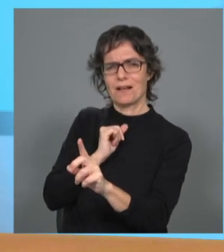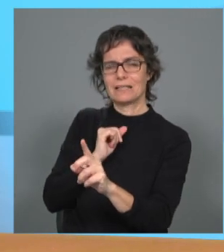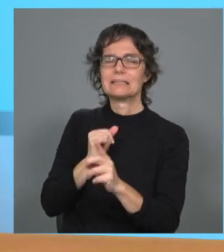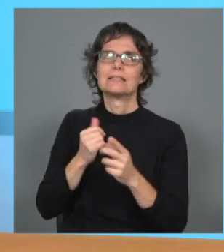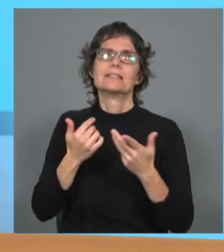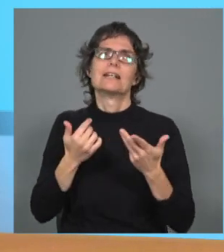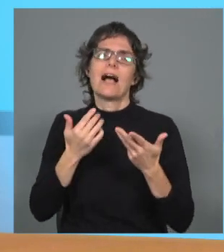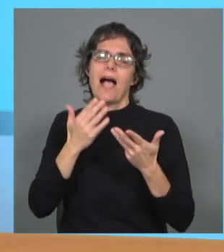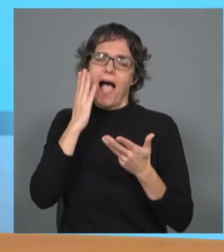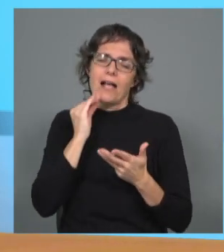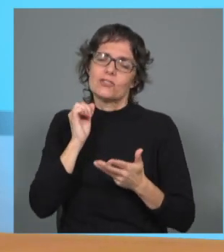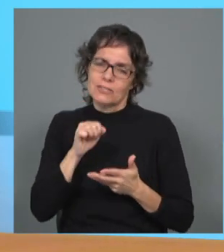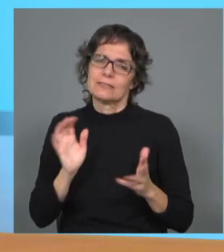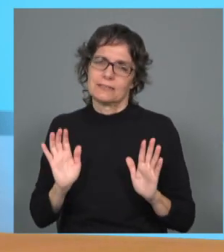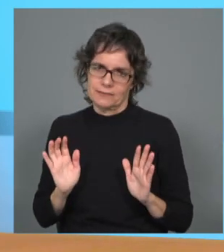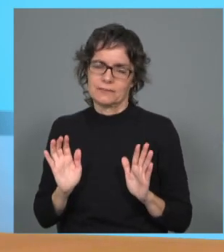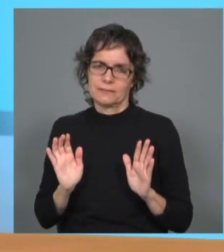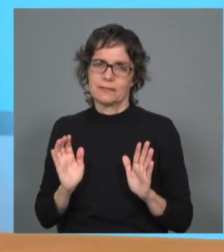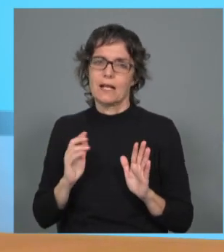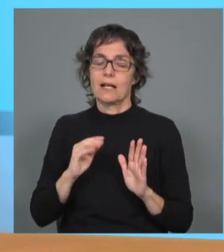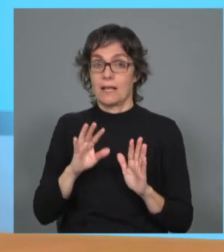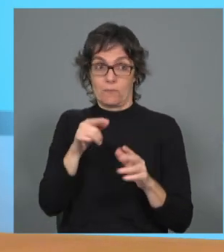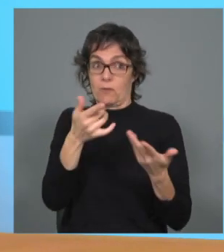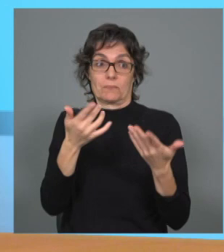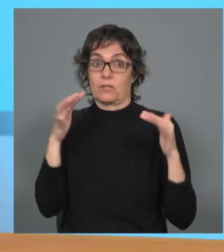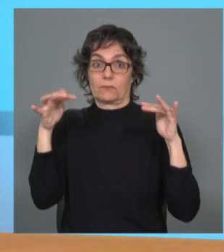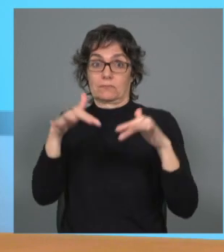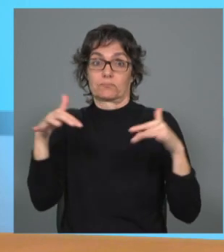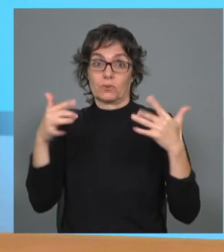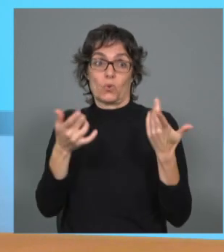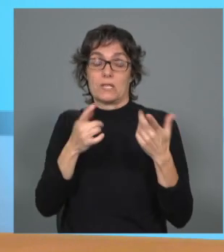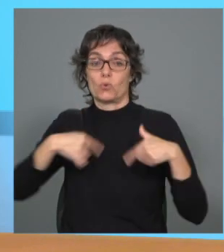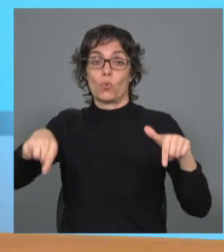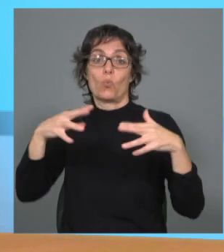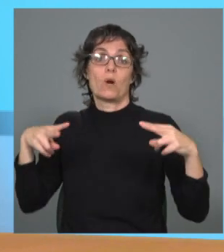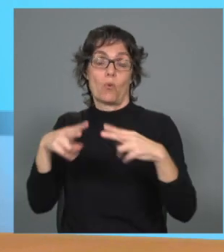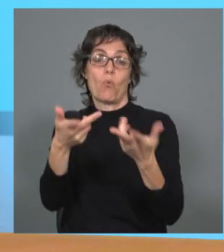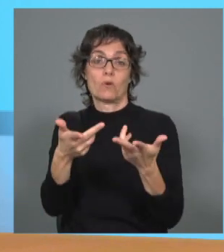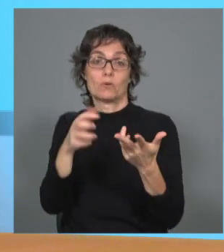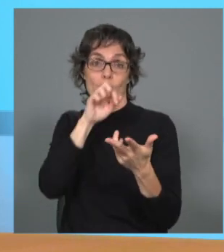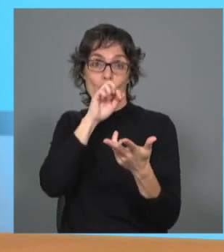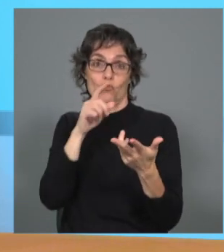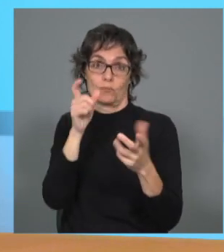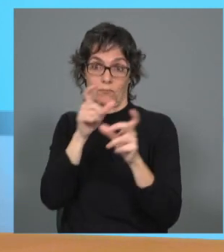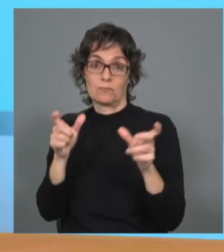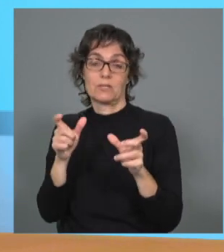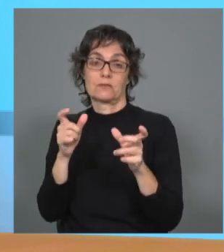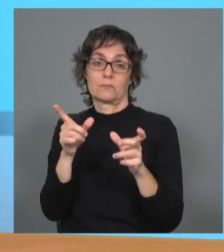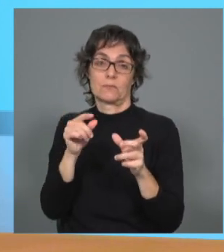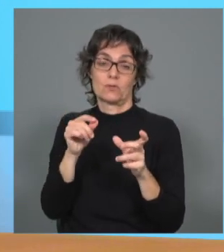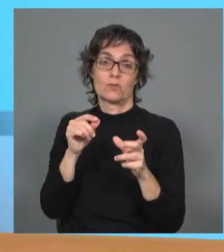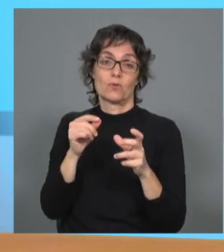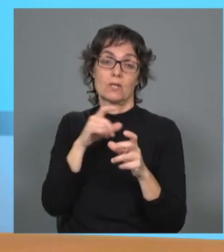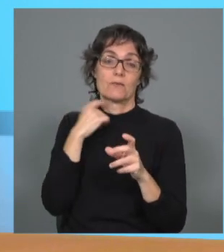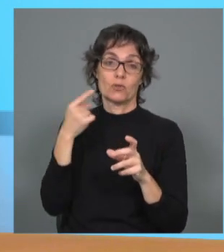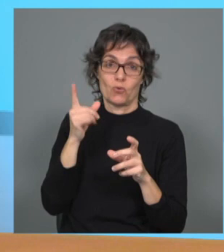percebeu, e a prova disso é que está a haver um sínodo, portanto, claro que sim. Agora,